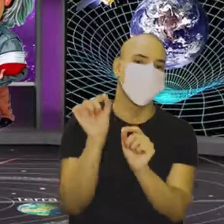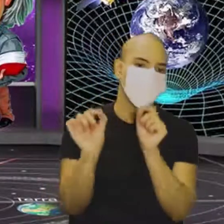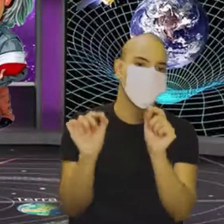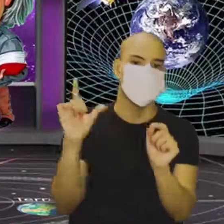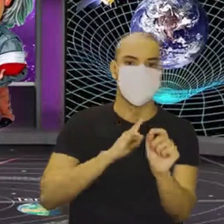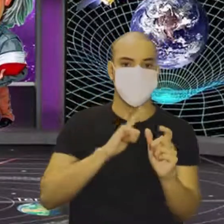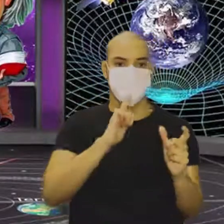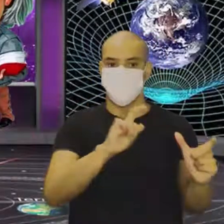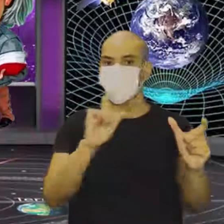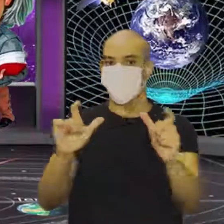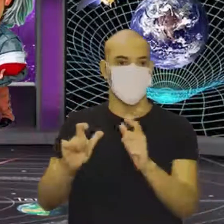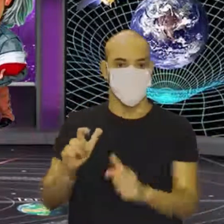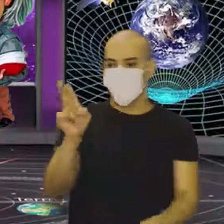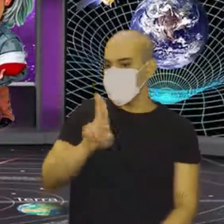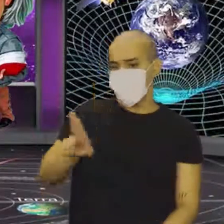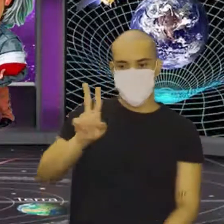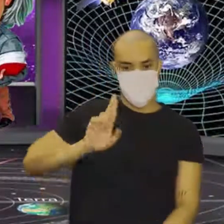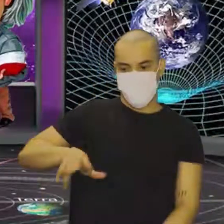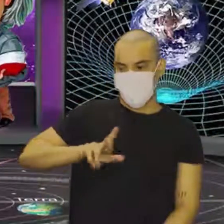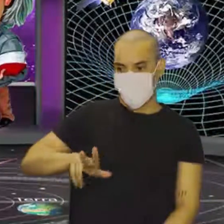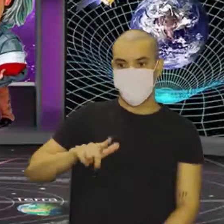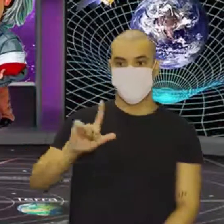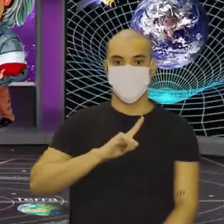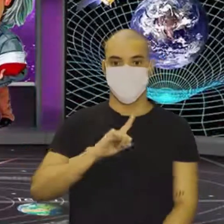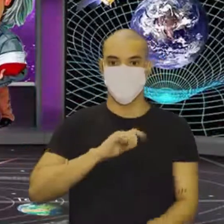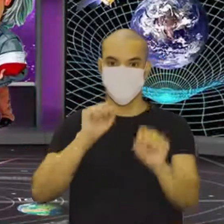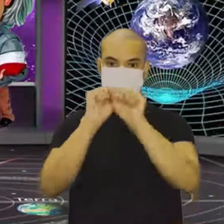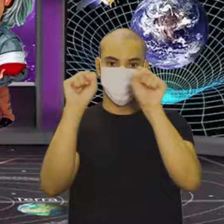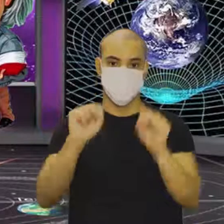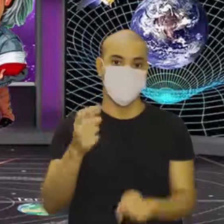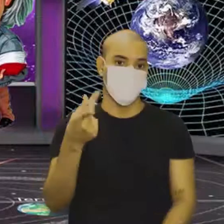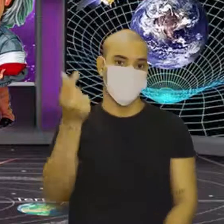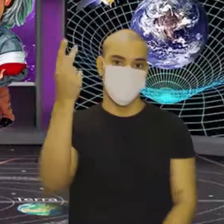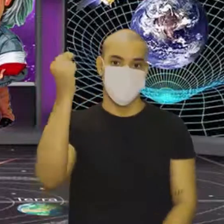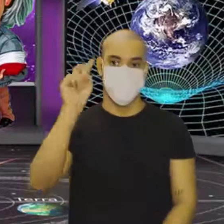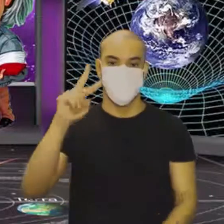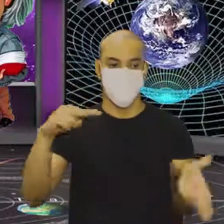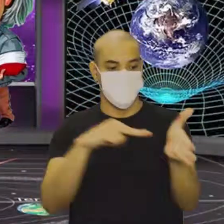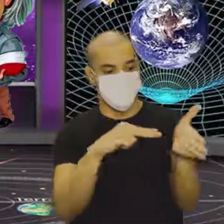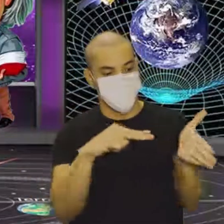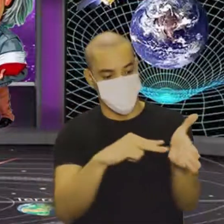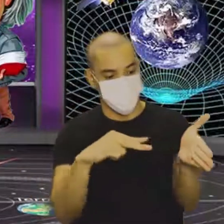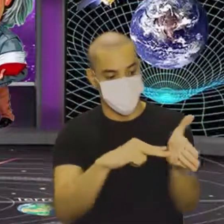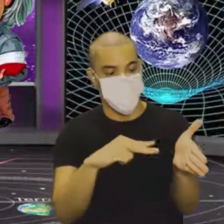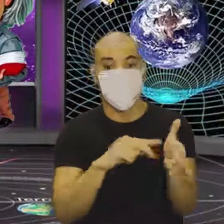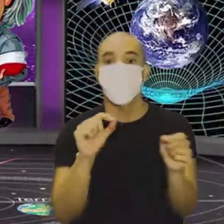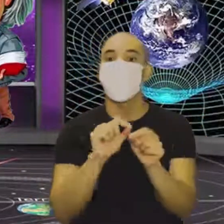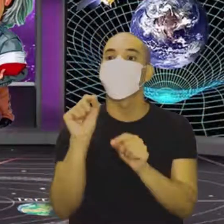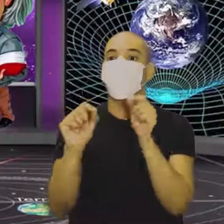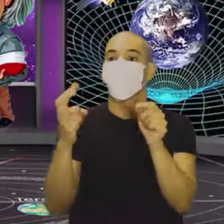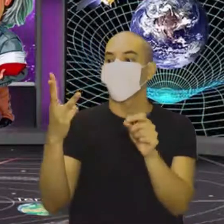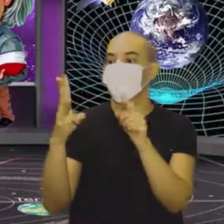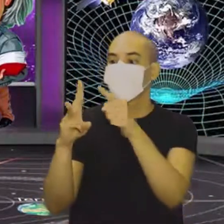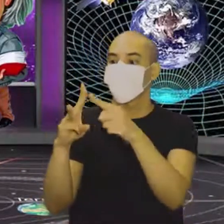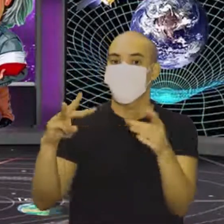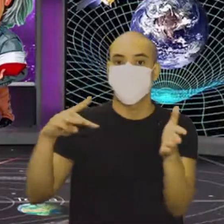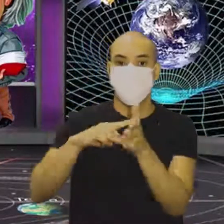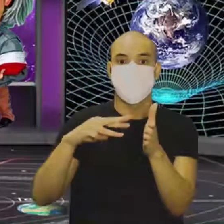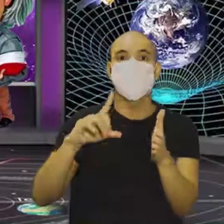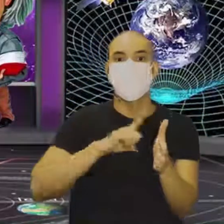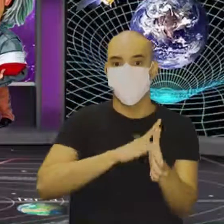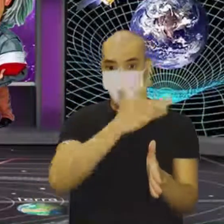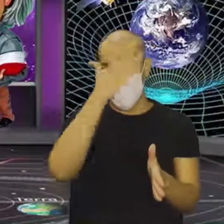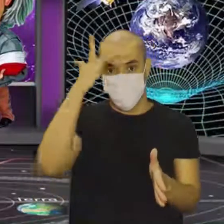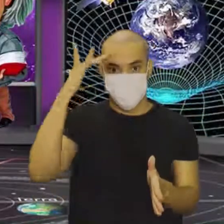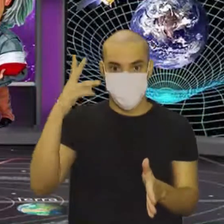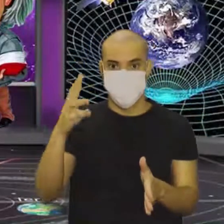Tem locais que você não usa, tem locais que o sistema é muito antigo, só tem entrada para 2, aí o que você faz com aquele terceiro pino, né? Tem gente que vai